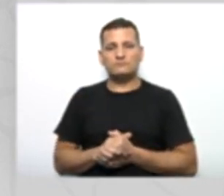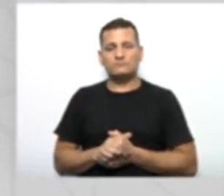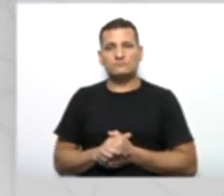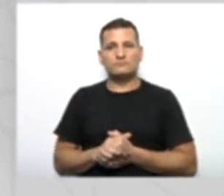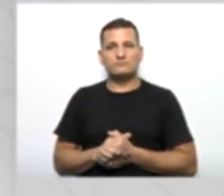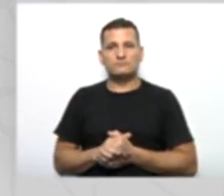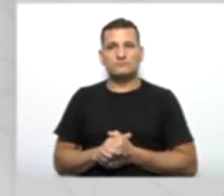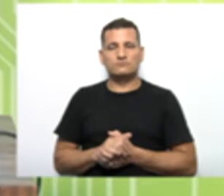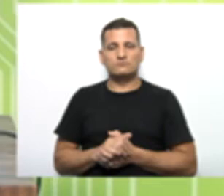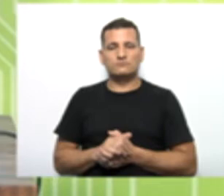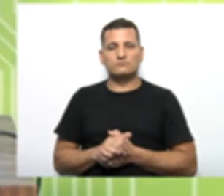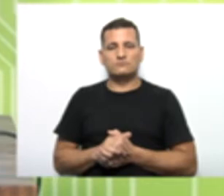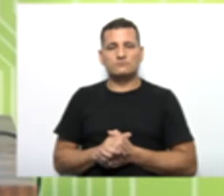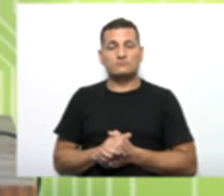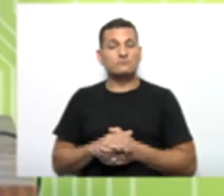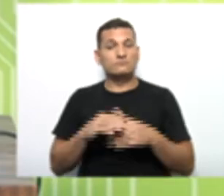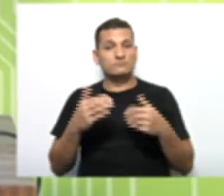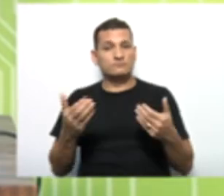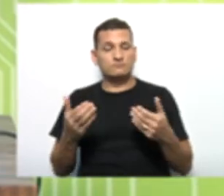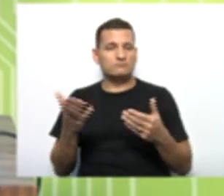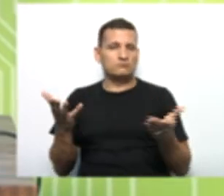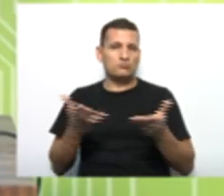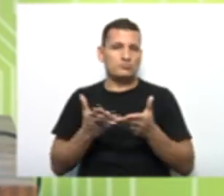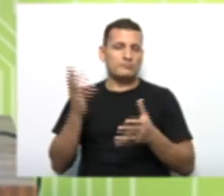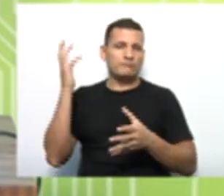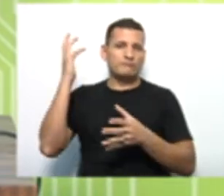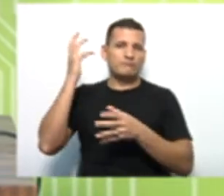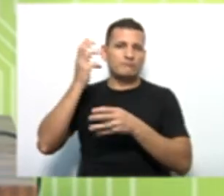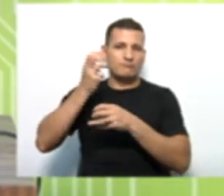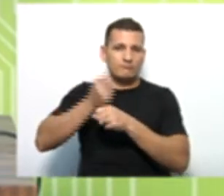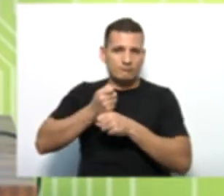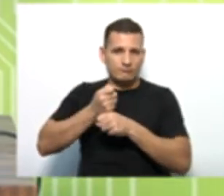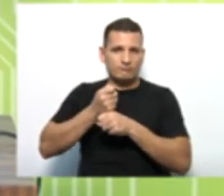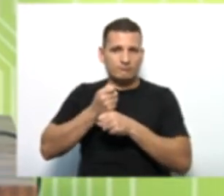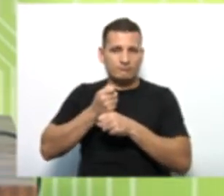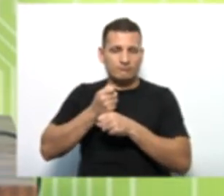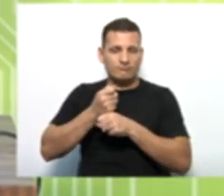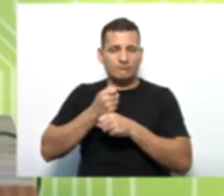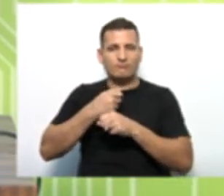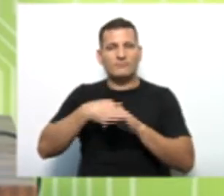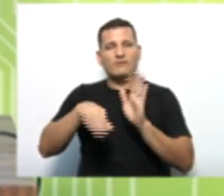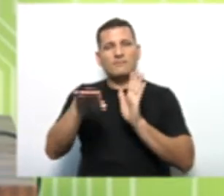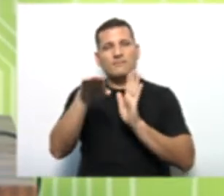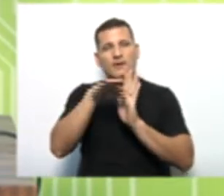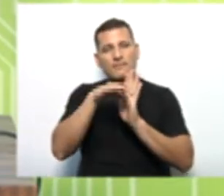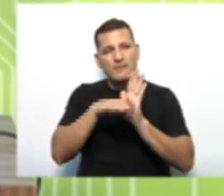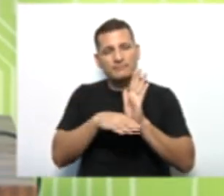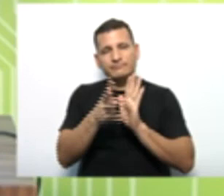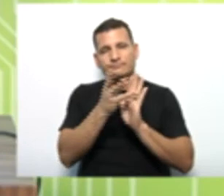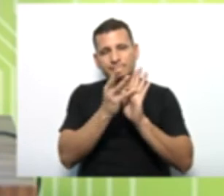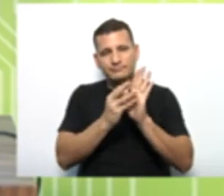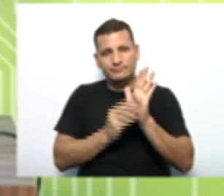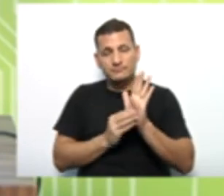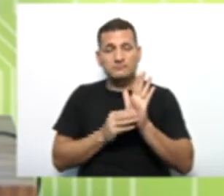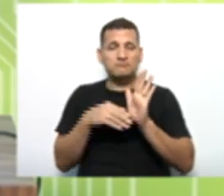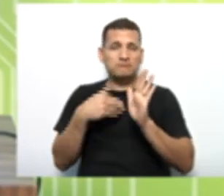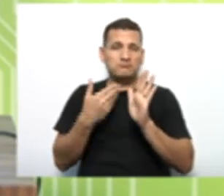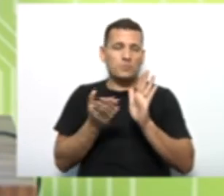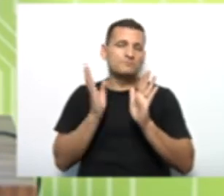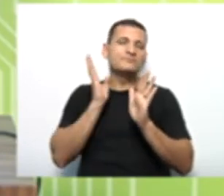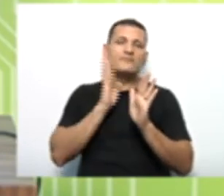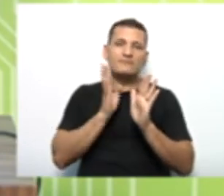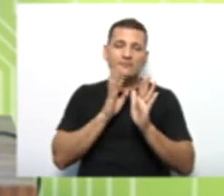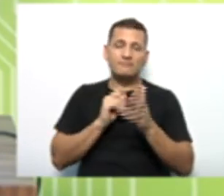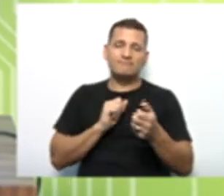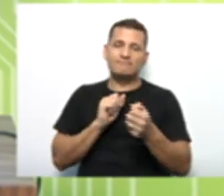Então, gente, este foi o conteúdo da nossa aula de revisão. Assim, foi muito bacana estar com vocês,